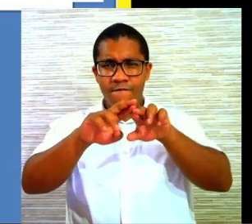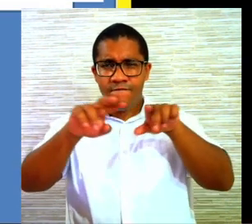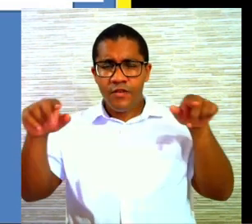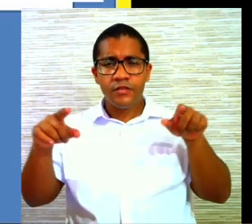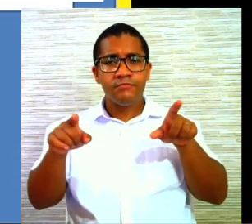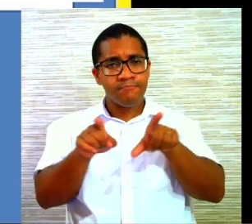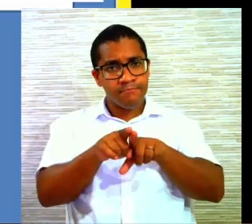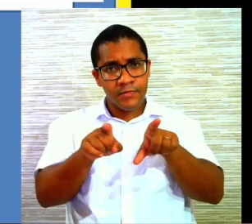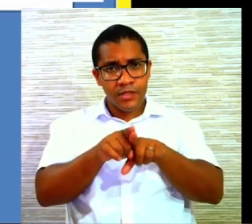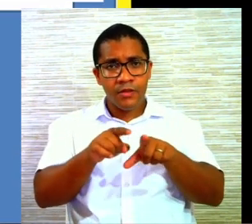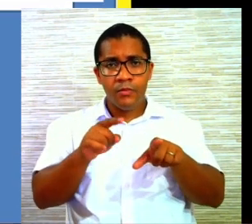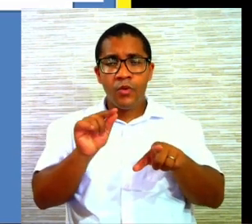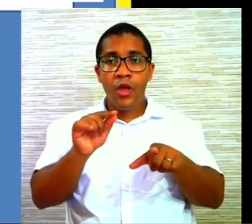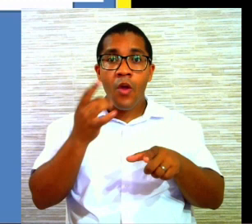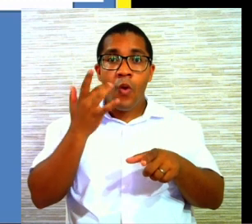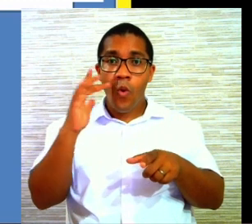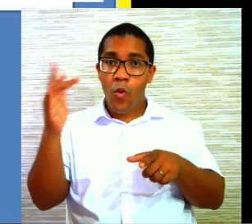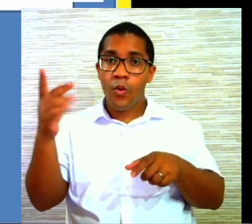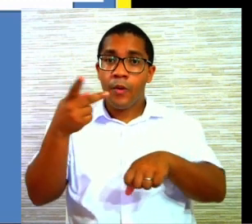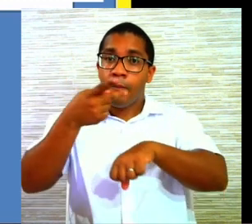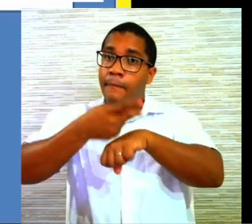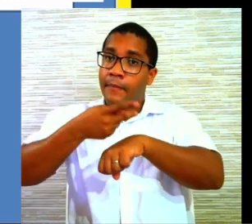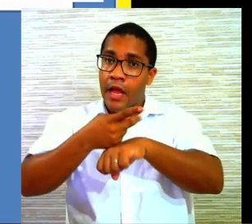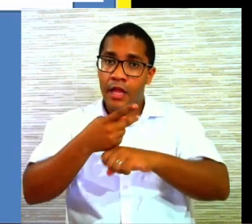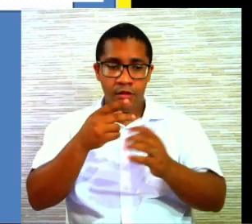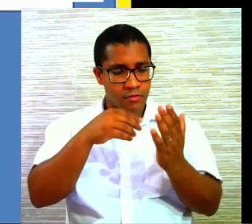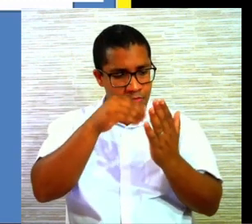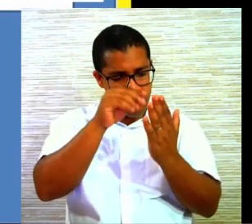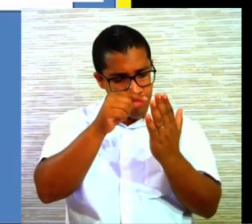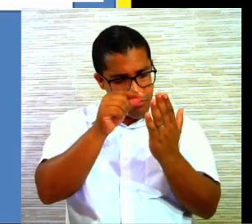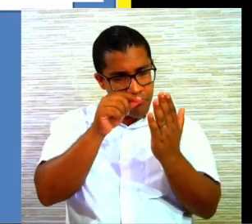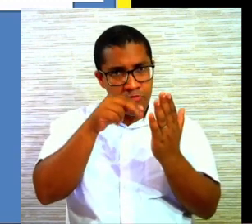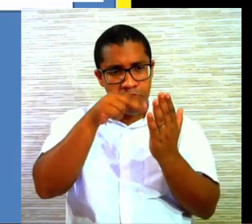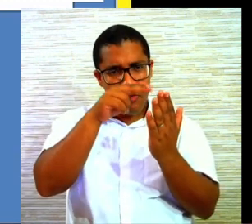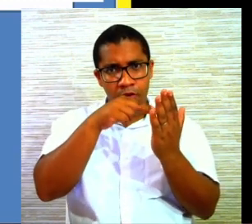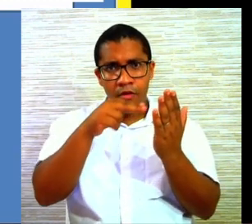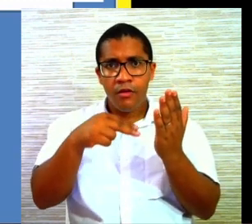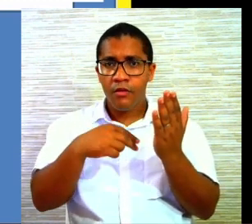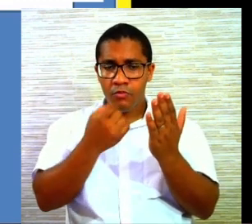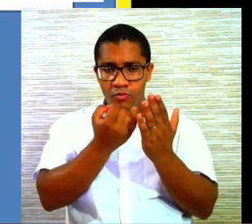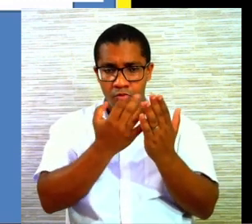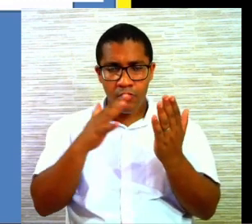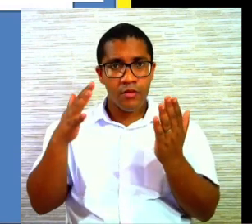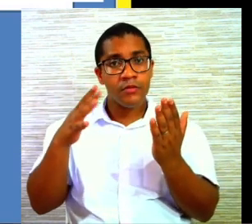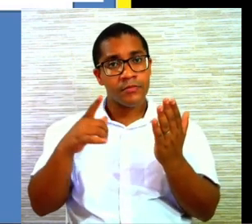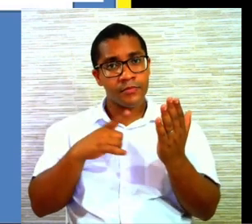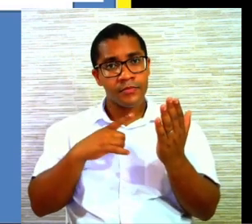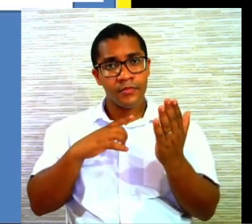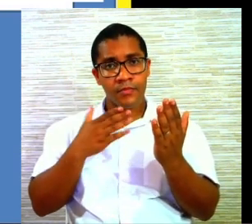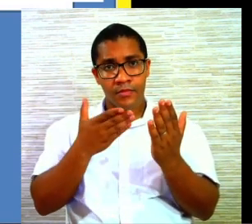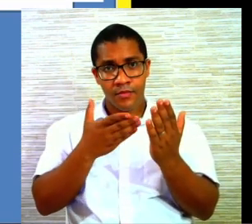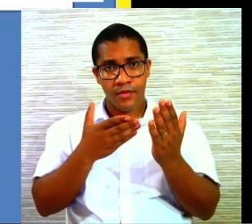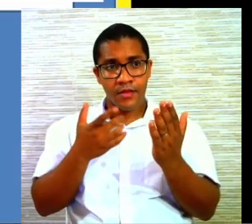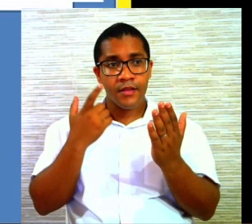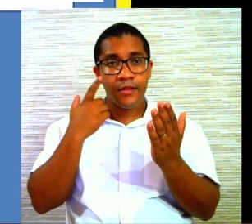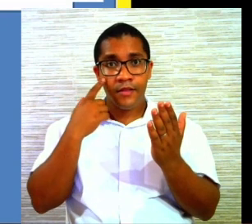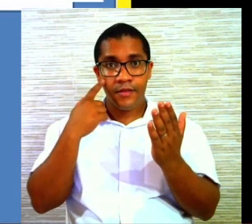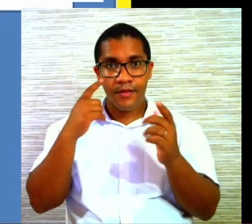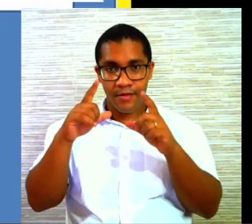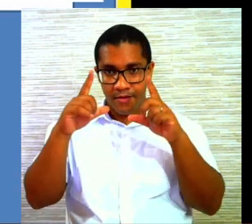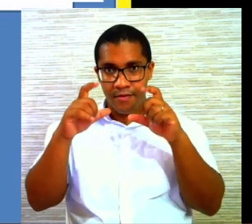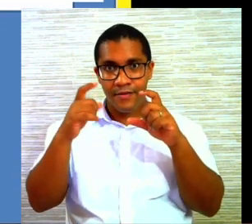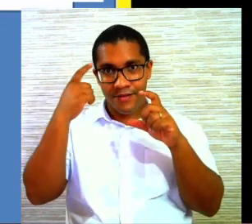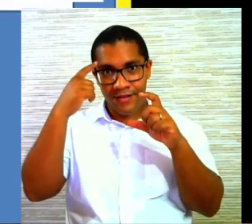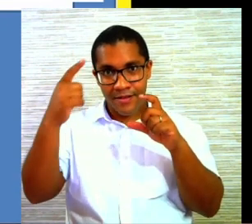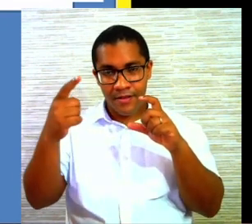incluindo o uso de ouro e prata que iluminava as ilustrações. As imagens acima foram retiradas